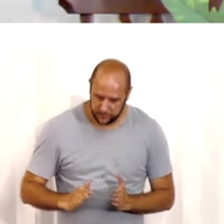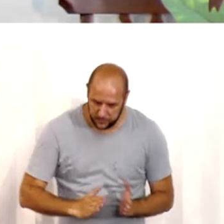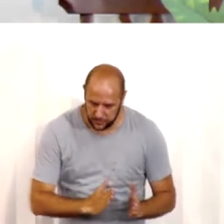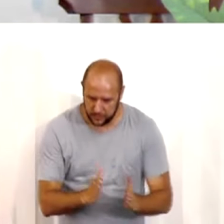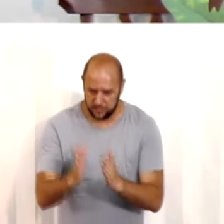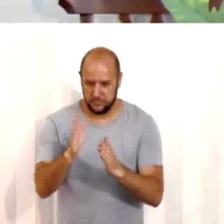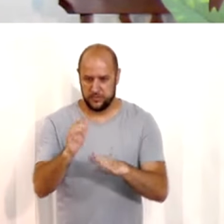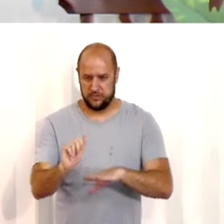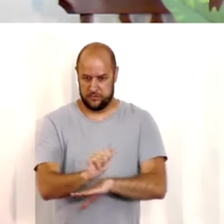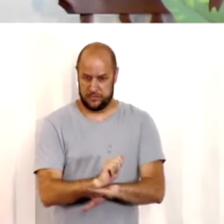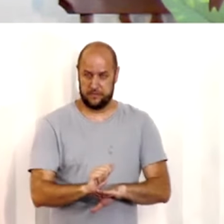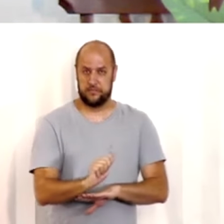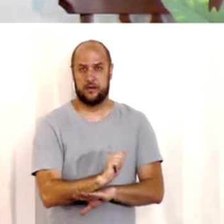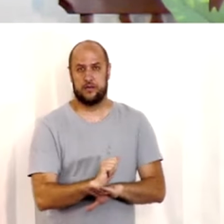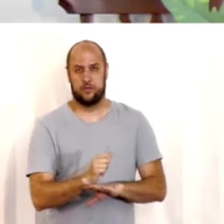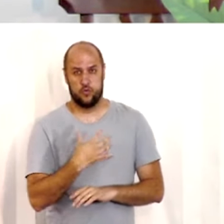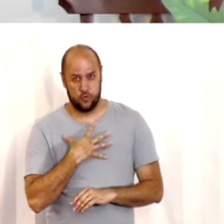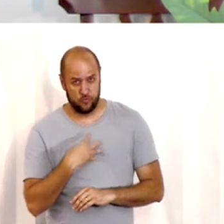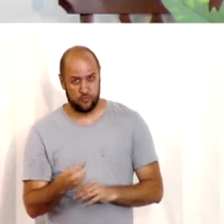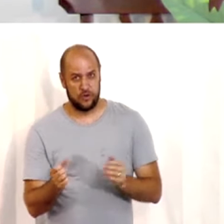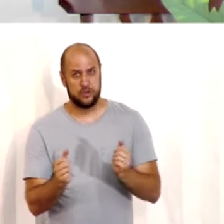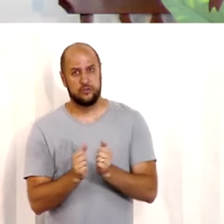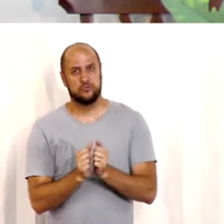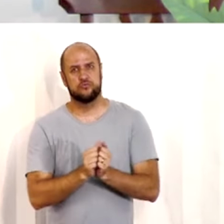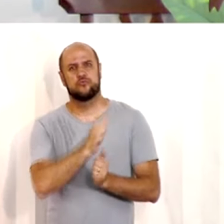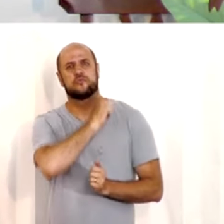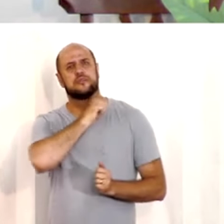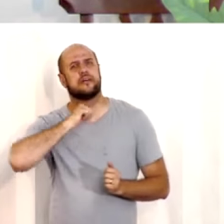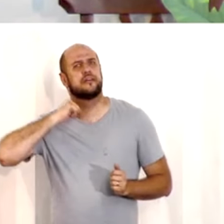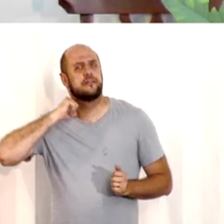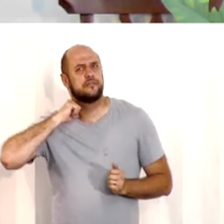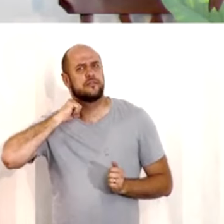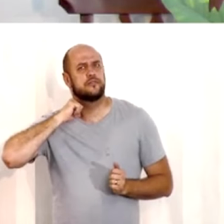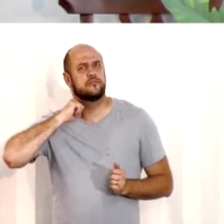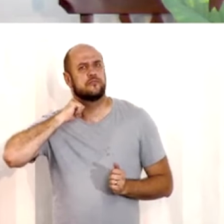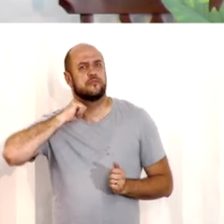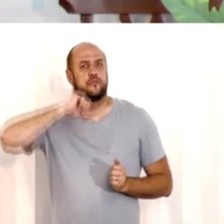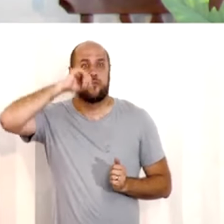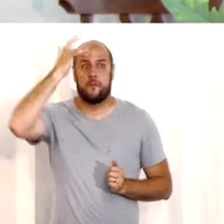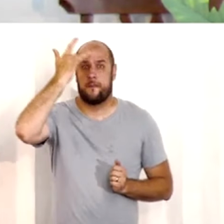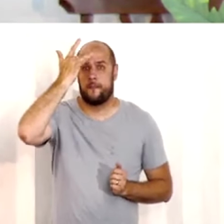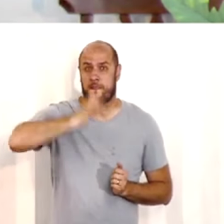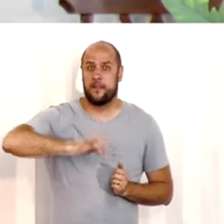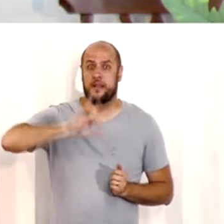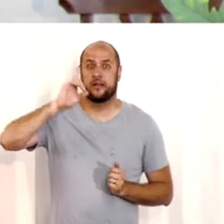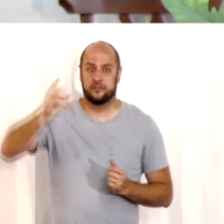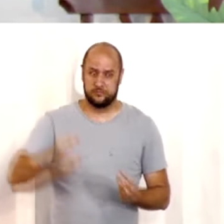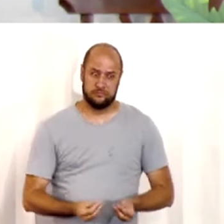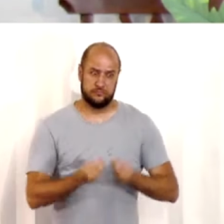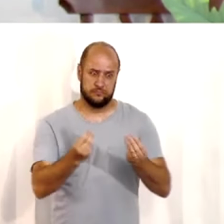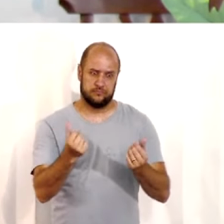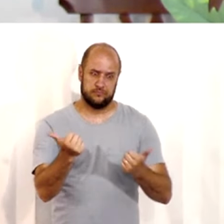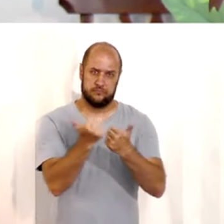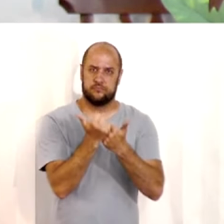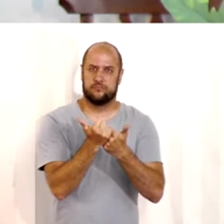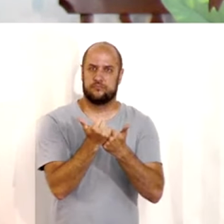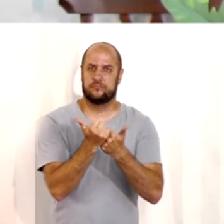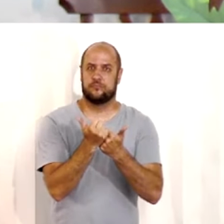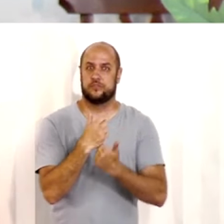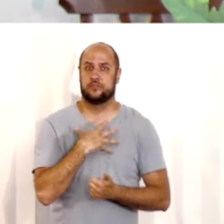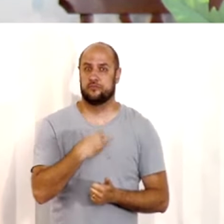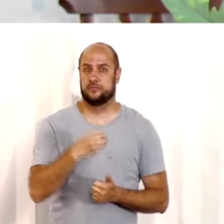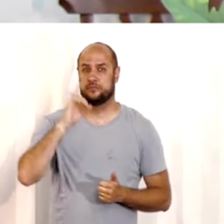Abraão, levando seu filho para ser sacrificado, sem saber que Deus providenciaria um substituto, o cordeiro,